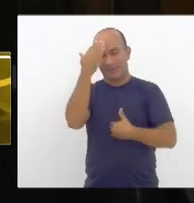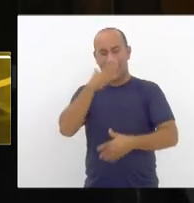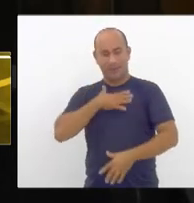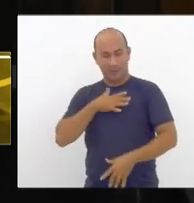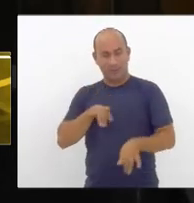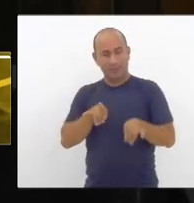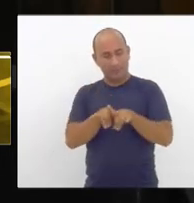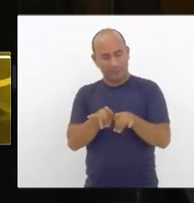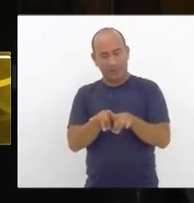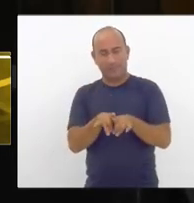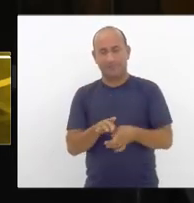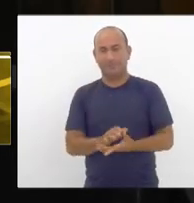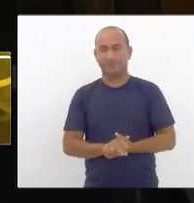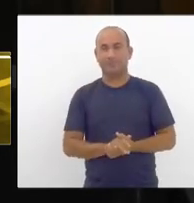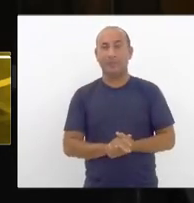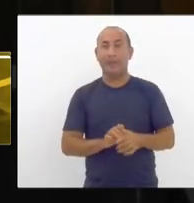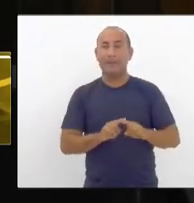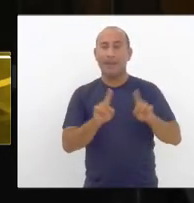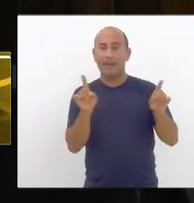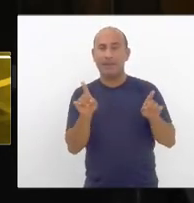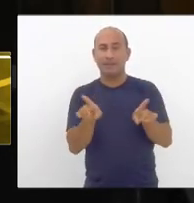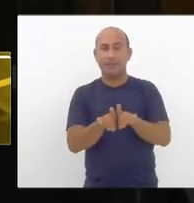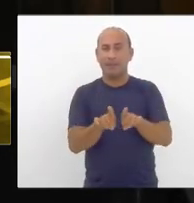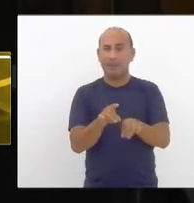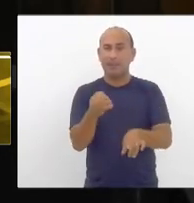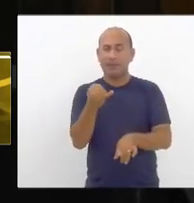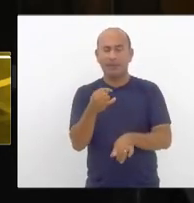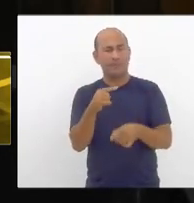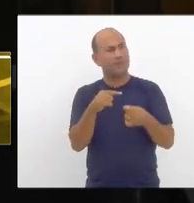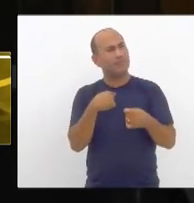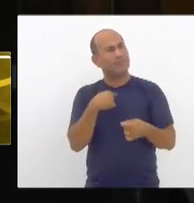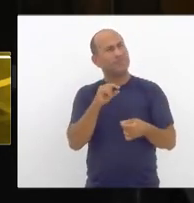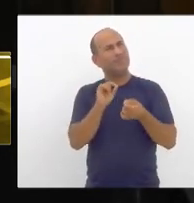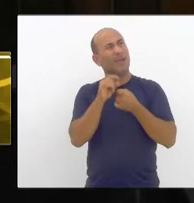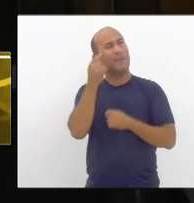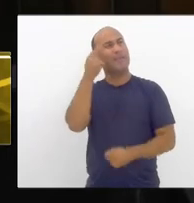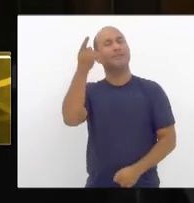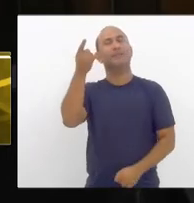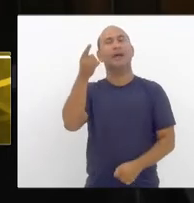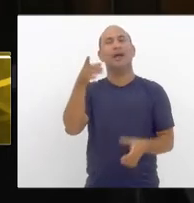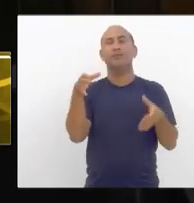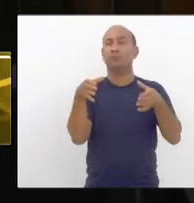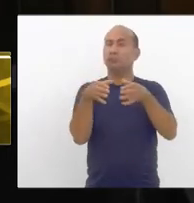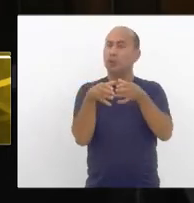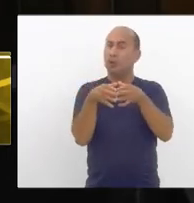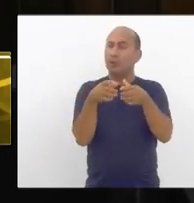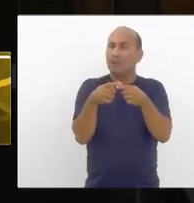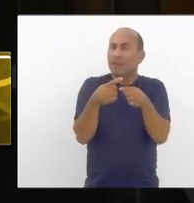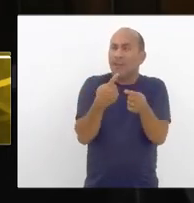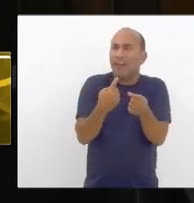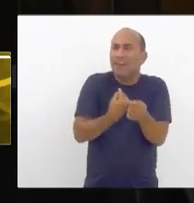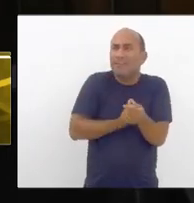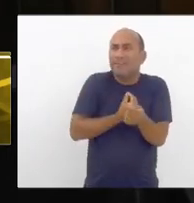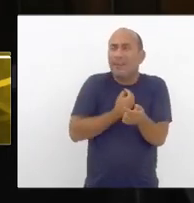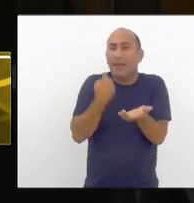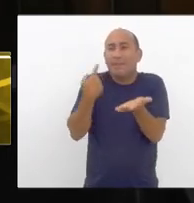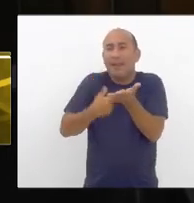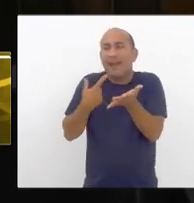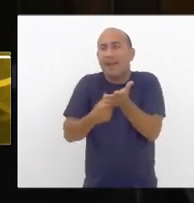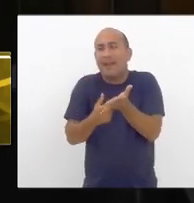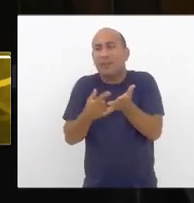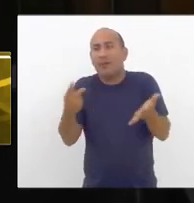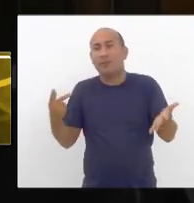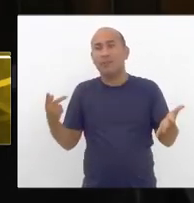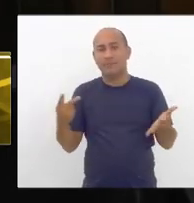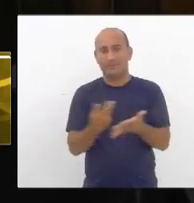pessoalmente também Mas isso também é interessante que me fez pensar quando eu tava vindo para cá nos ciclos né Eu acho que a vida é muito marcada por círculos que